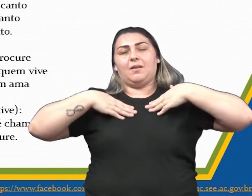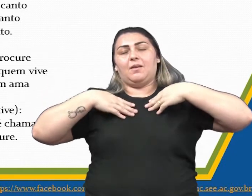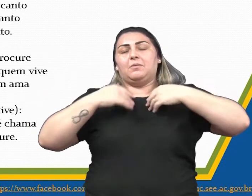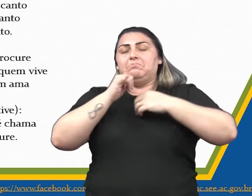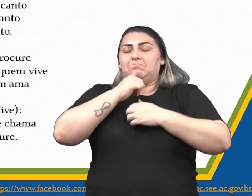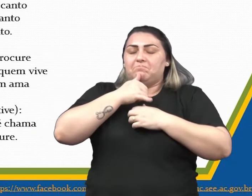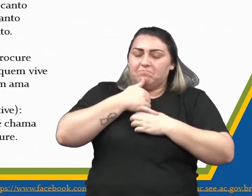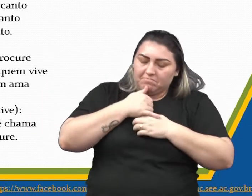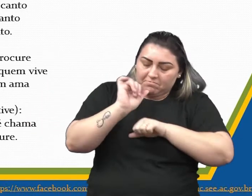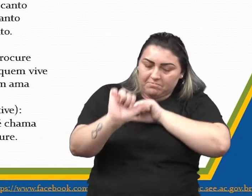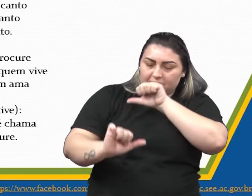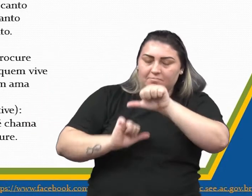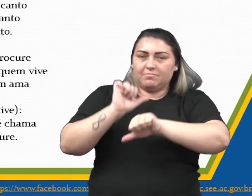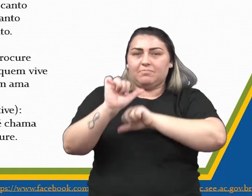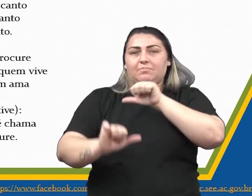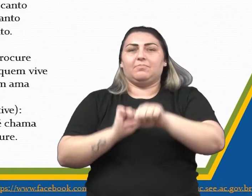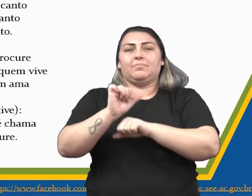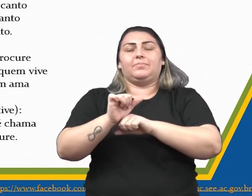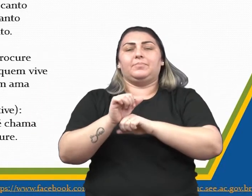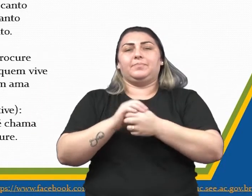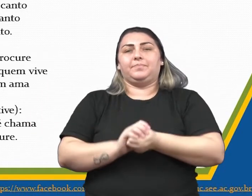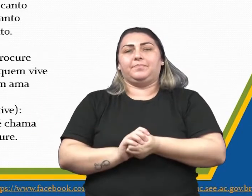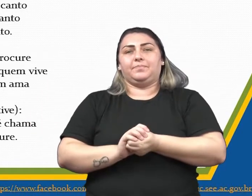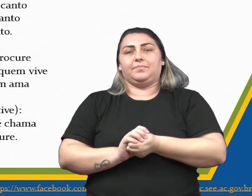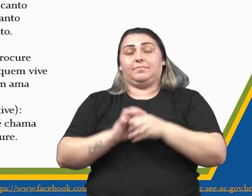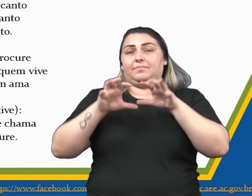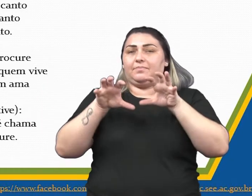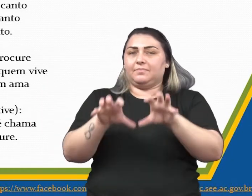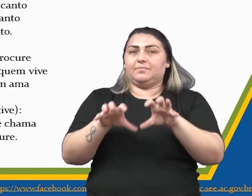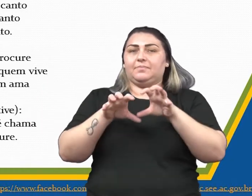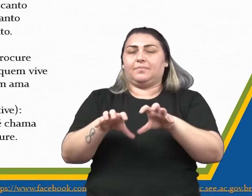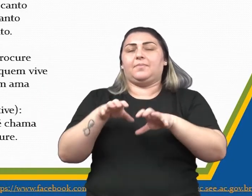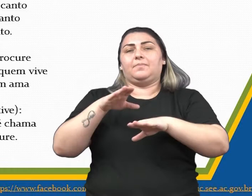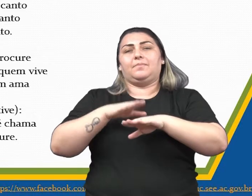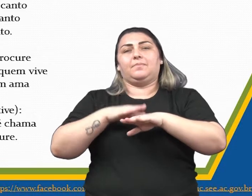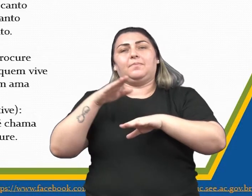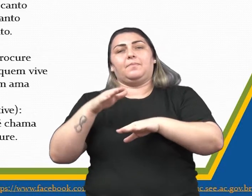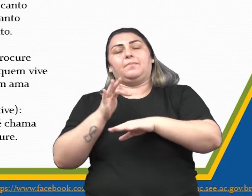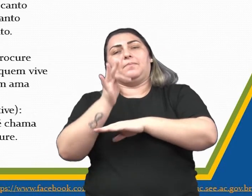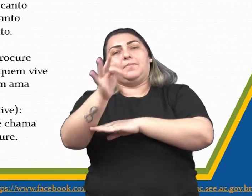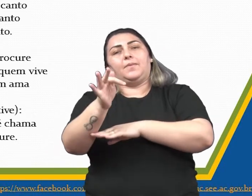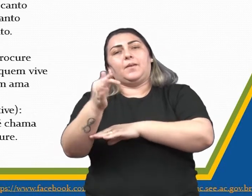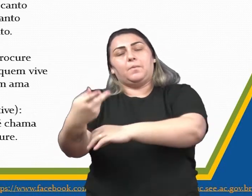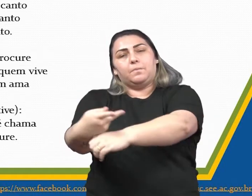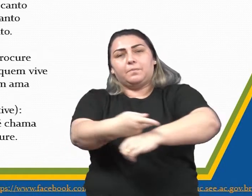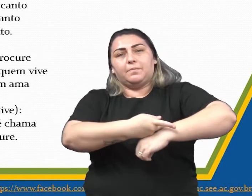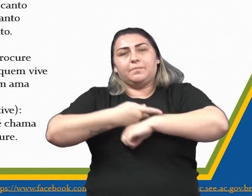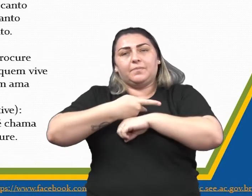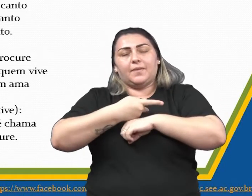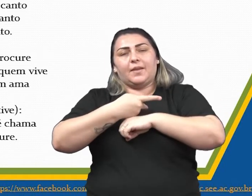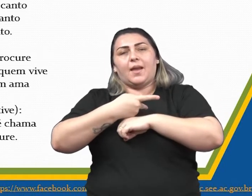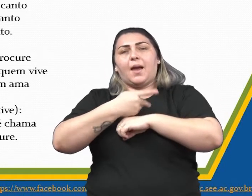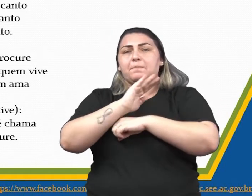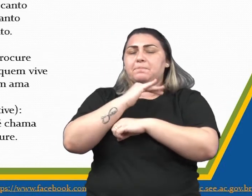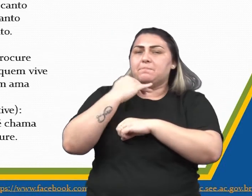ao seu pesar o seu contentamento. E assim, quando mais tarde me procure, quem sabe a